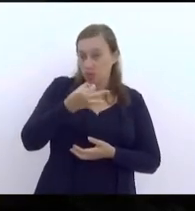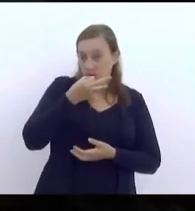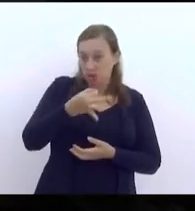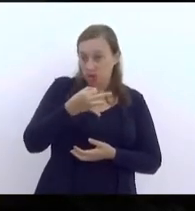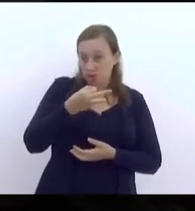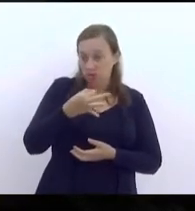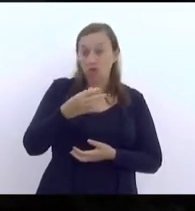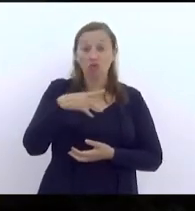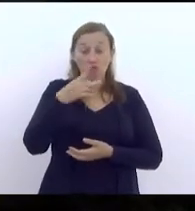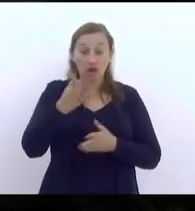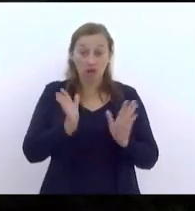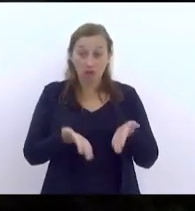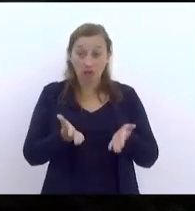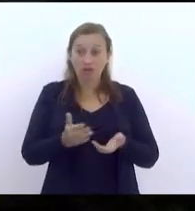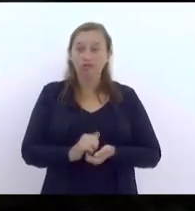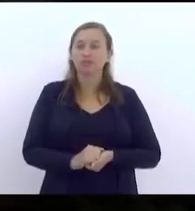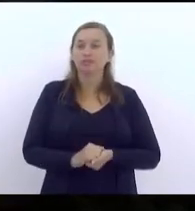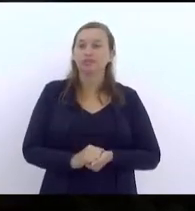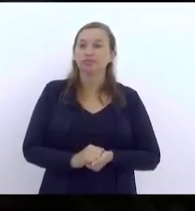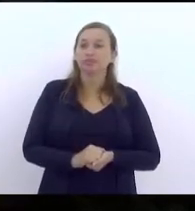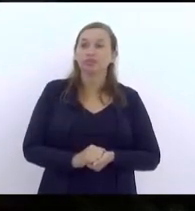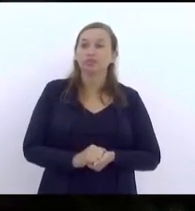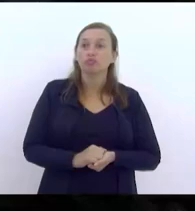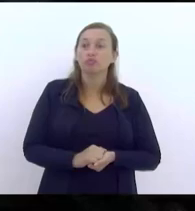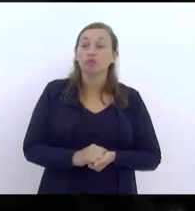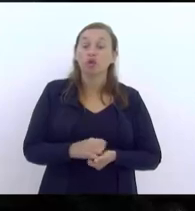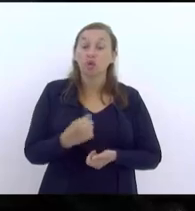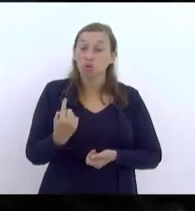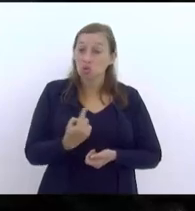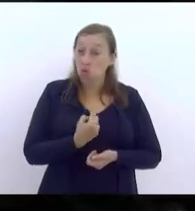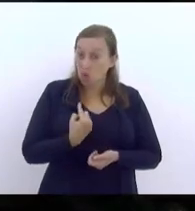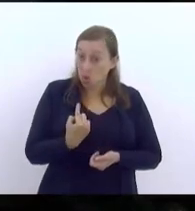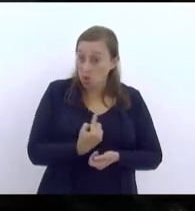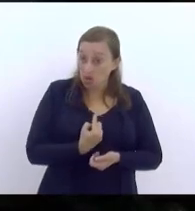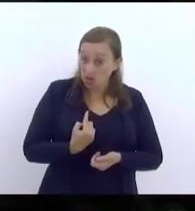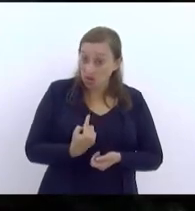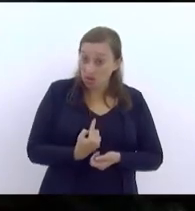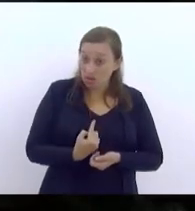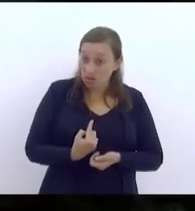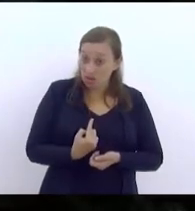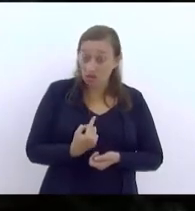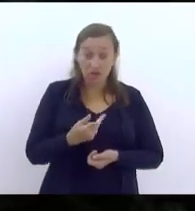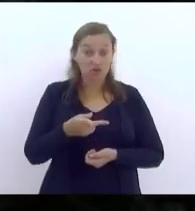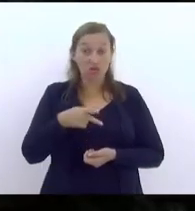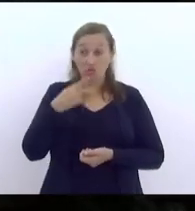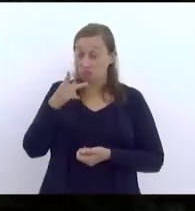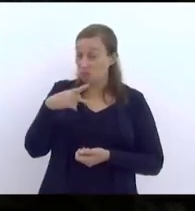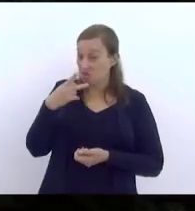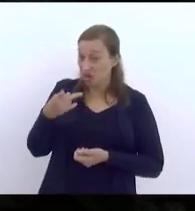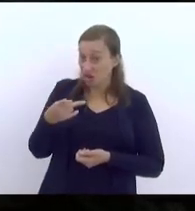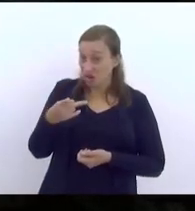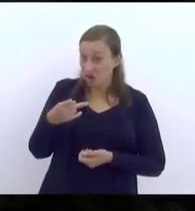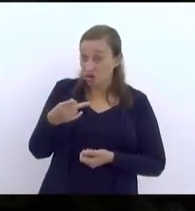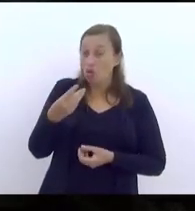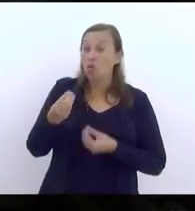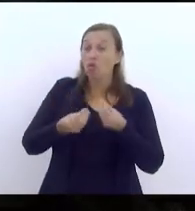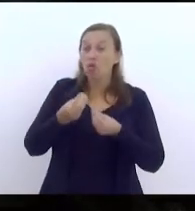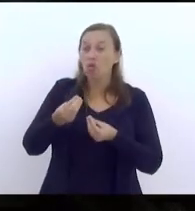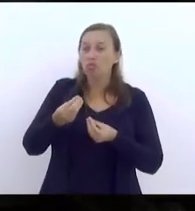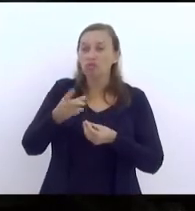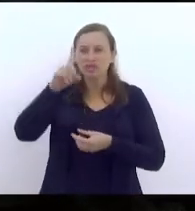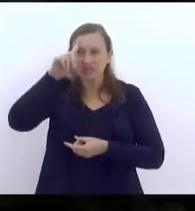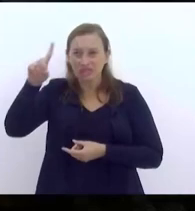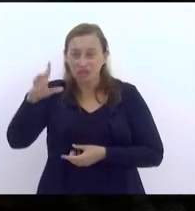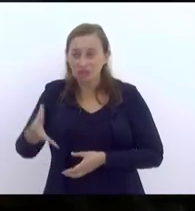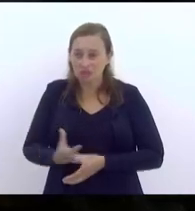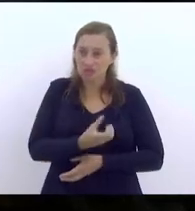aqui expressar. Não somos nós que vamos dizer como Deus salva.